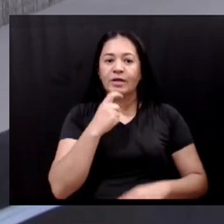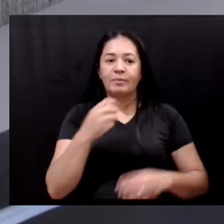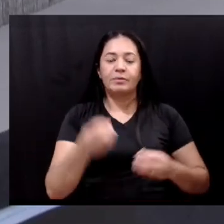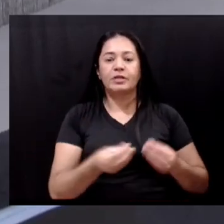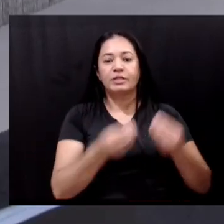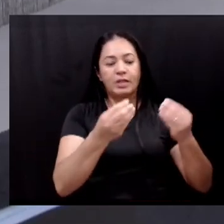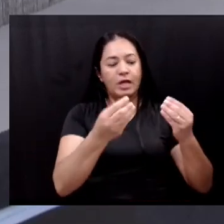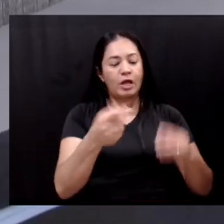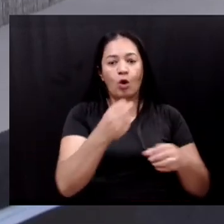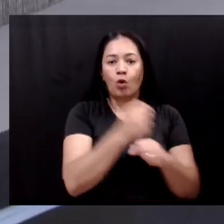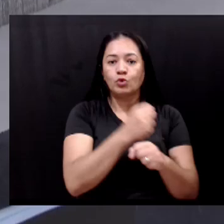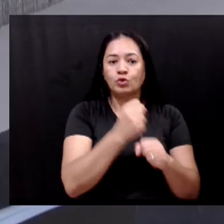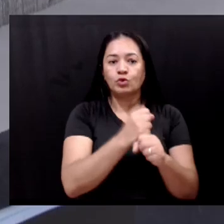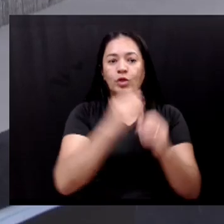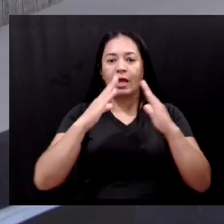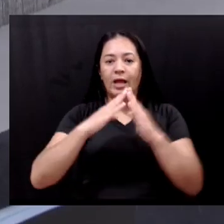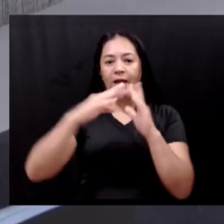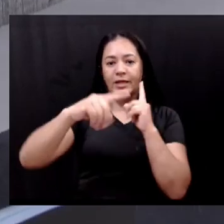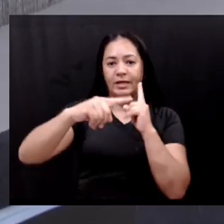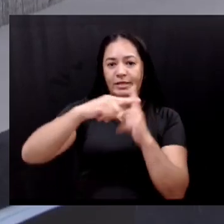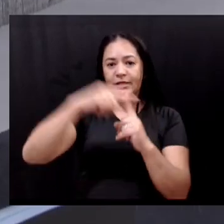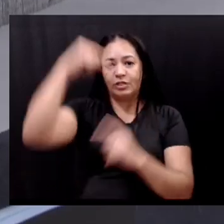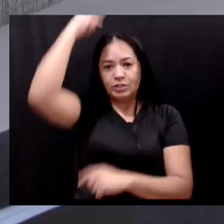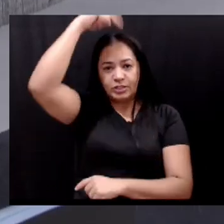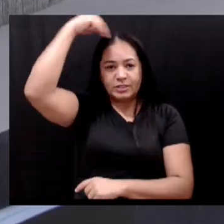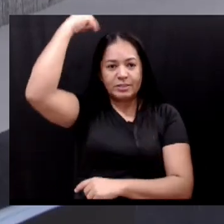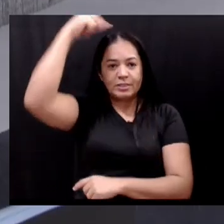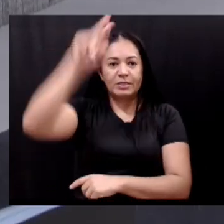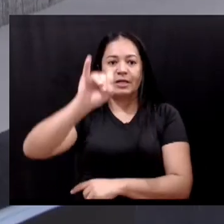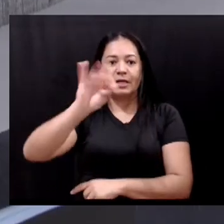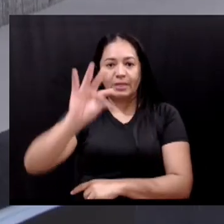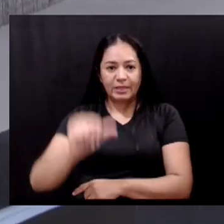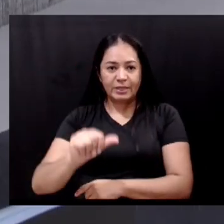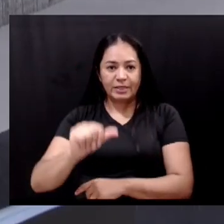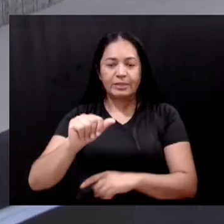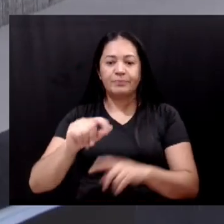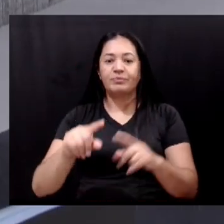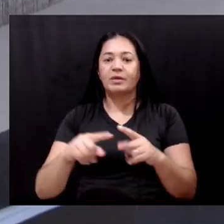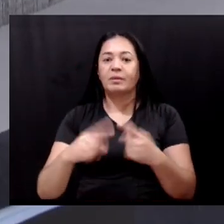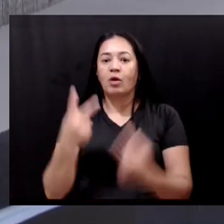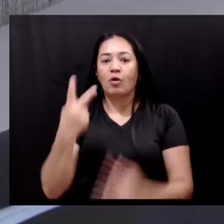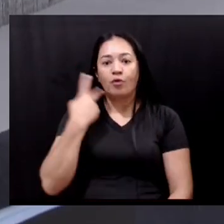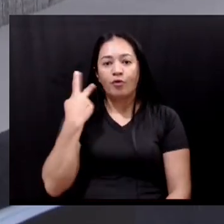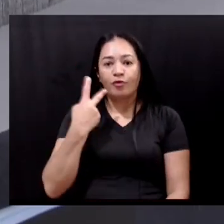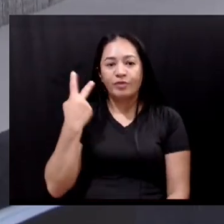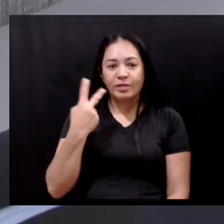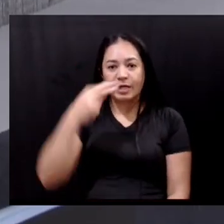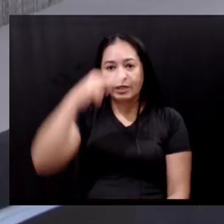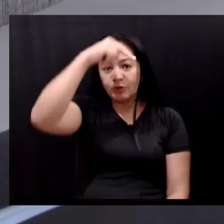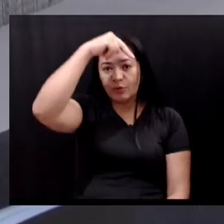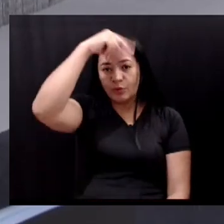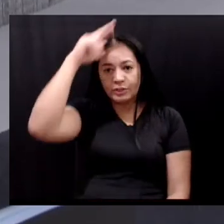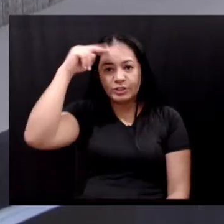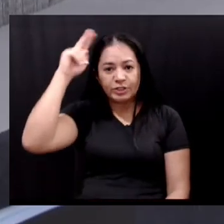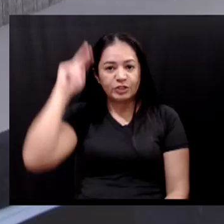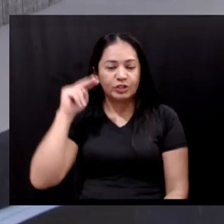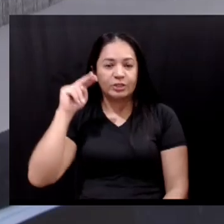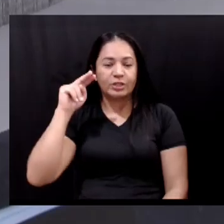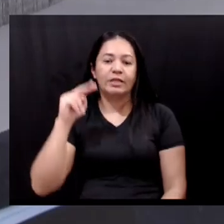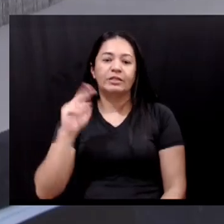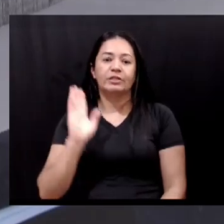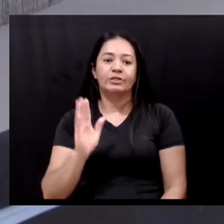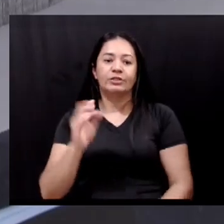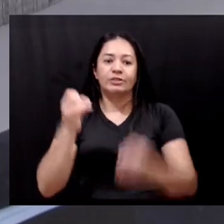Igreja Santa Rita de Cássia. O vereador Nick Schneider falou dessa atualização, inclusive com